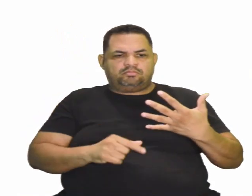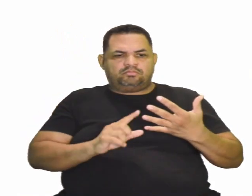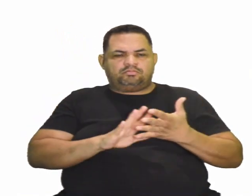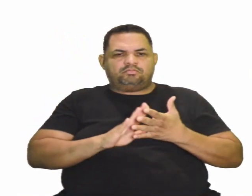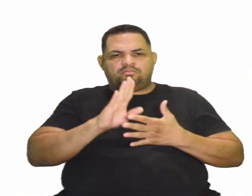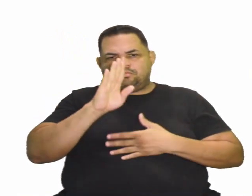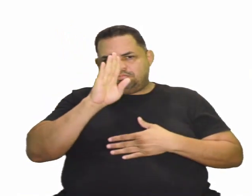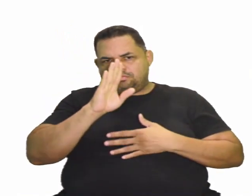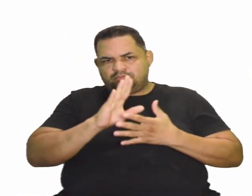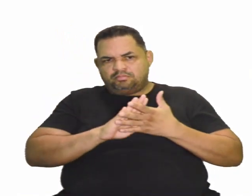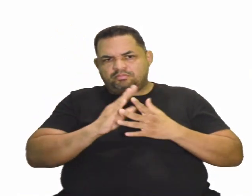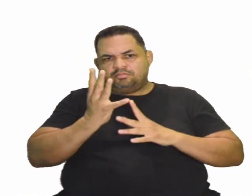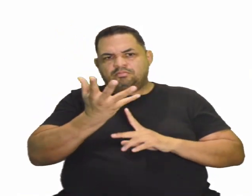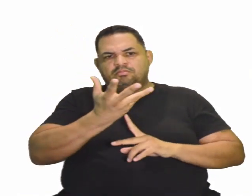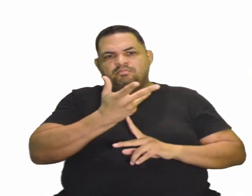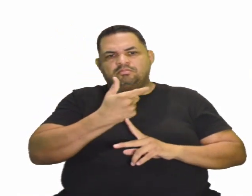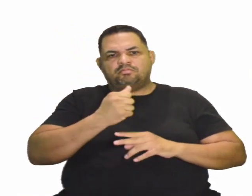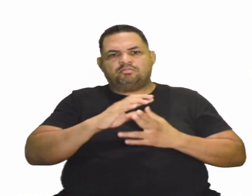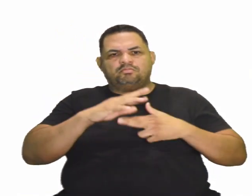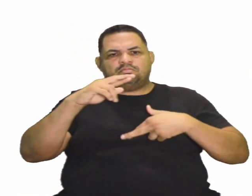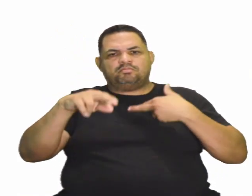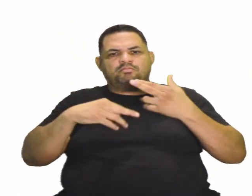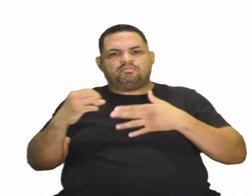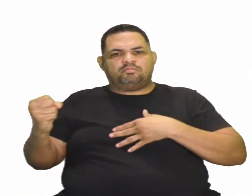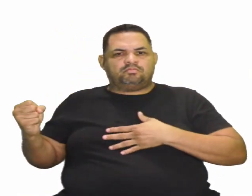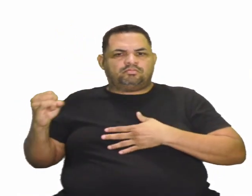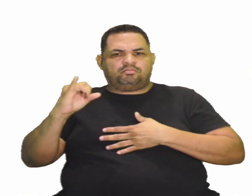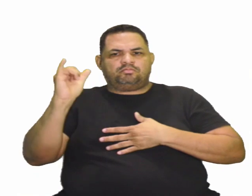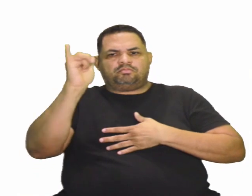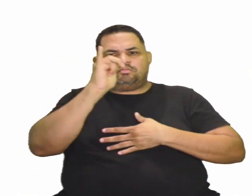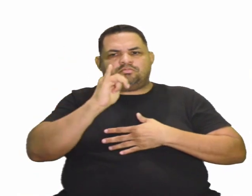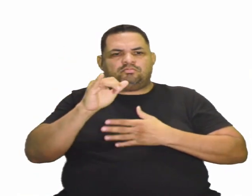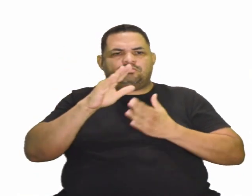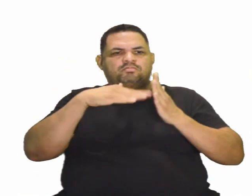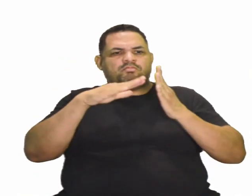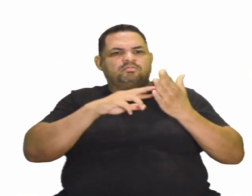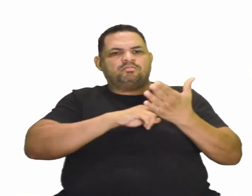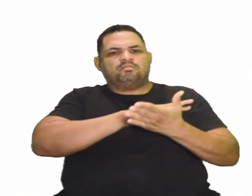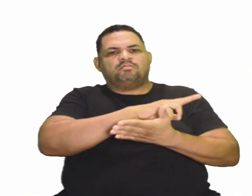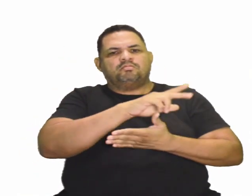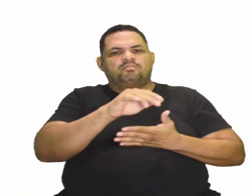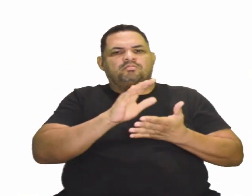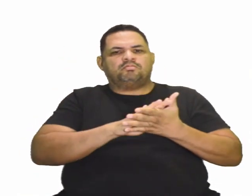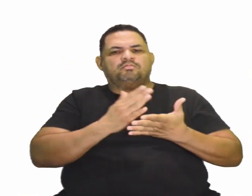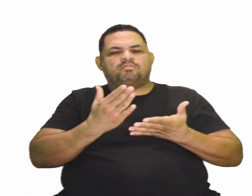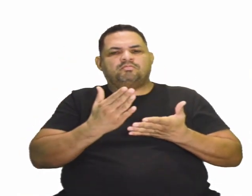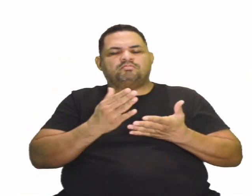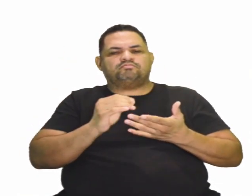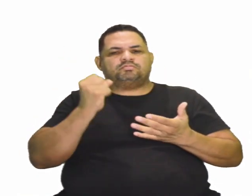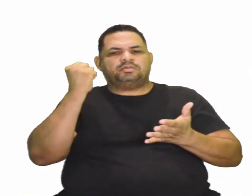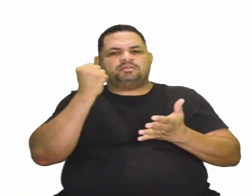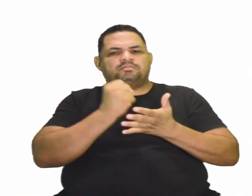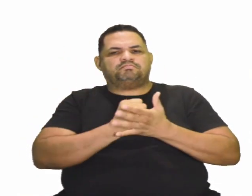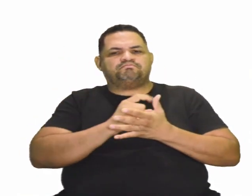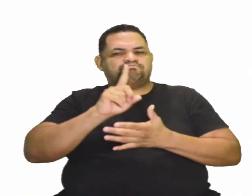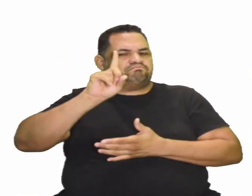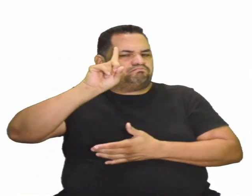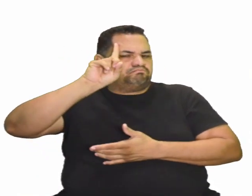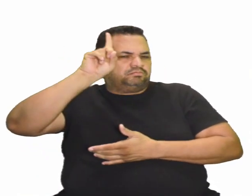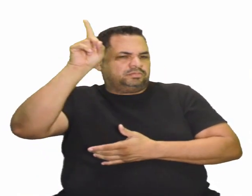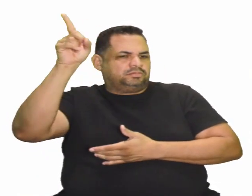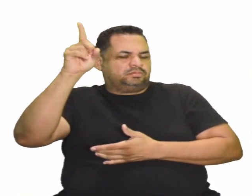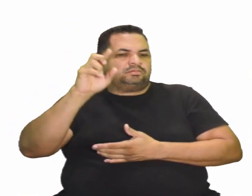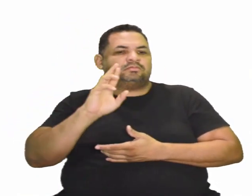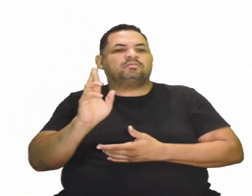artista renascentista italiano que fez obras diversificadas. Ele foi marcado pela genialidade. Quem